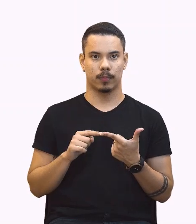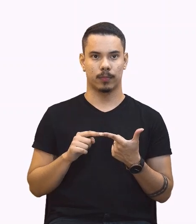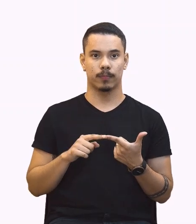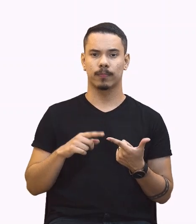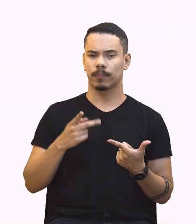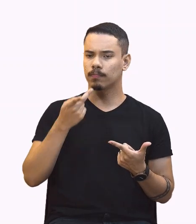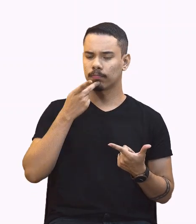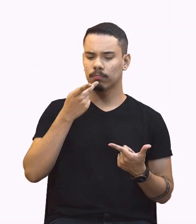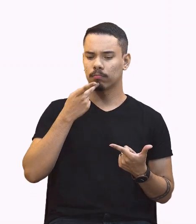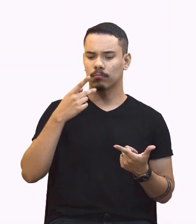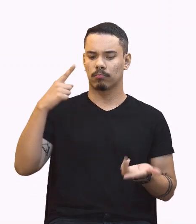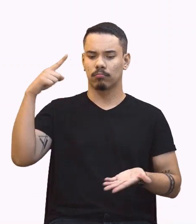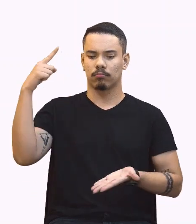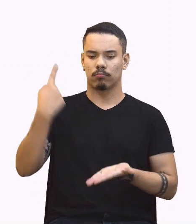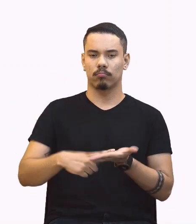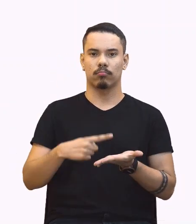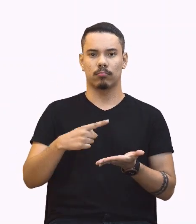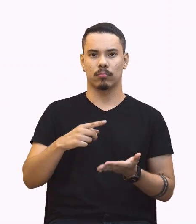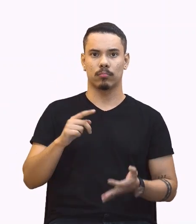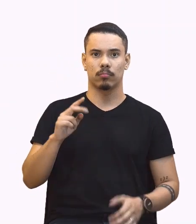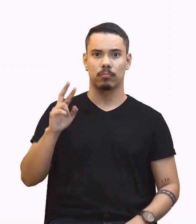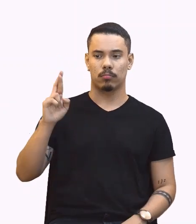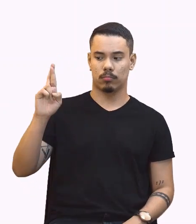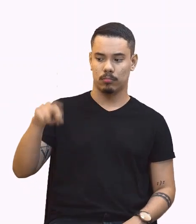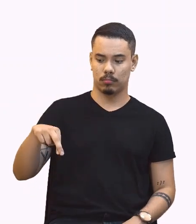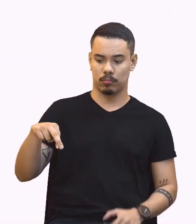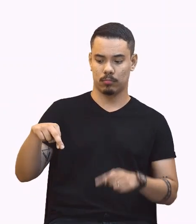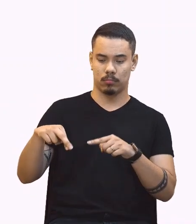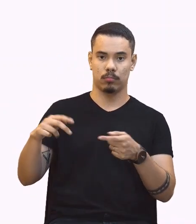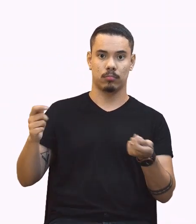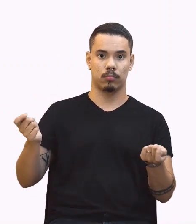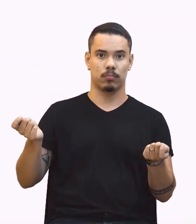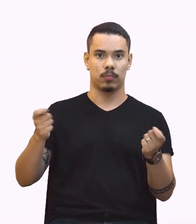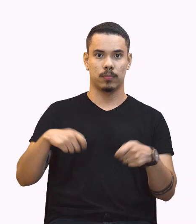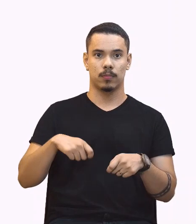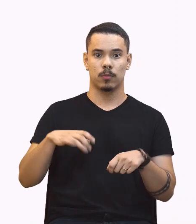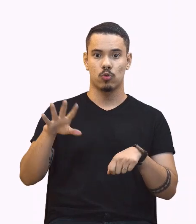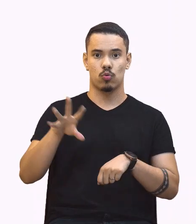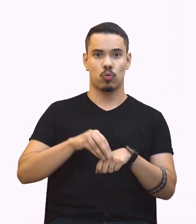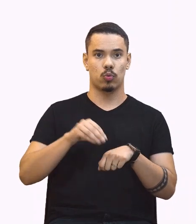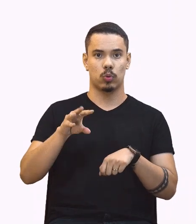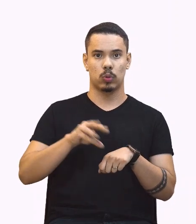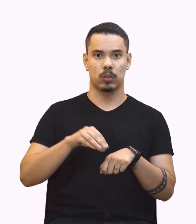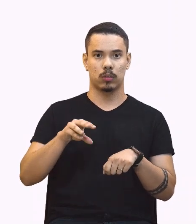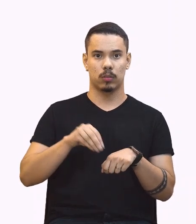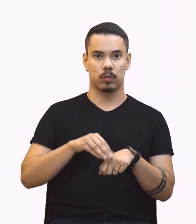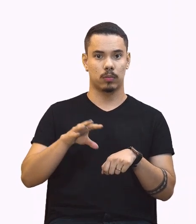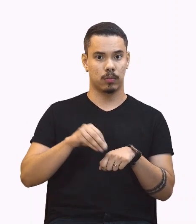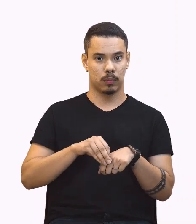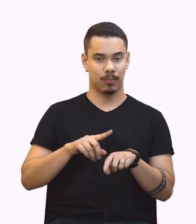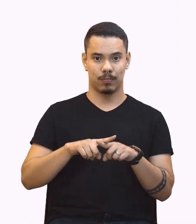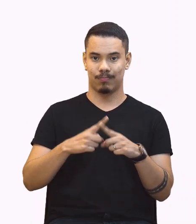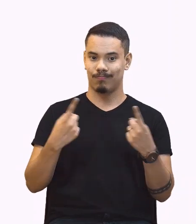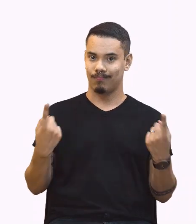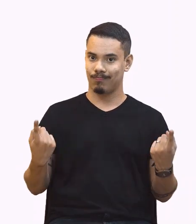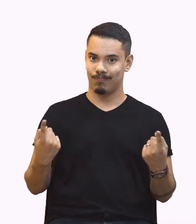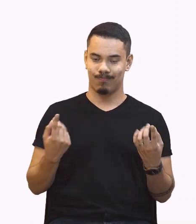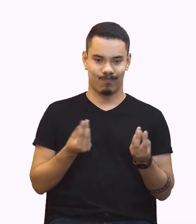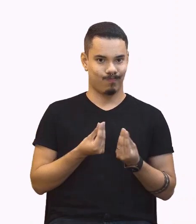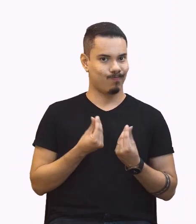afirmando que a razão é capaz de gerar conhecimento, mas a sensação